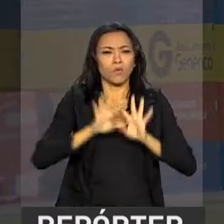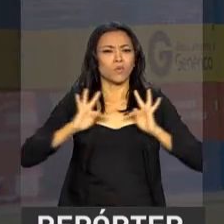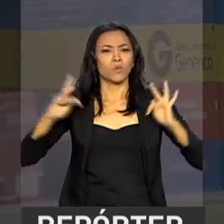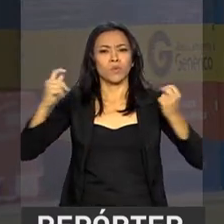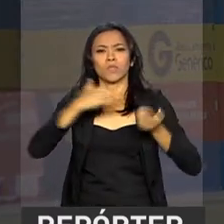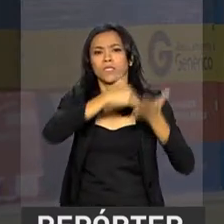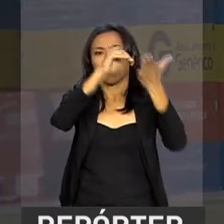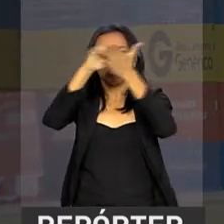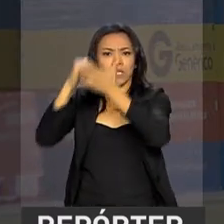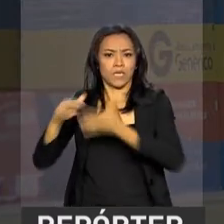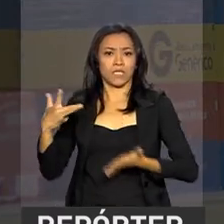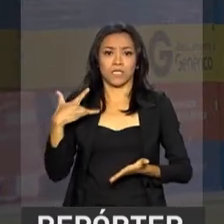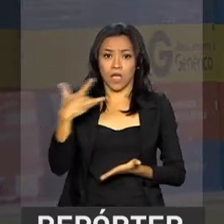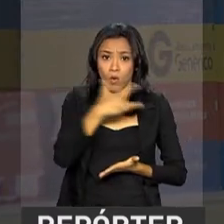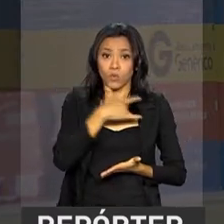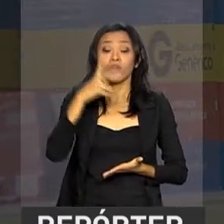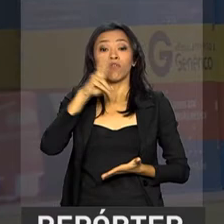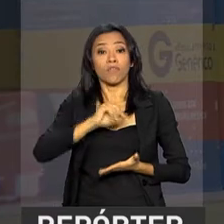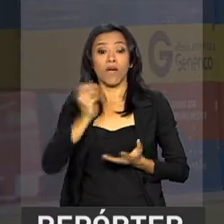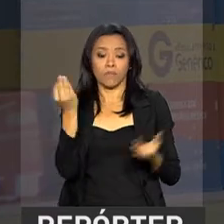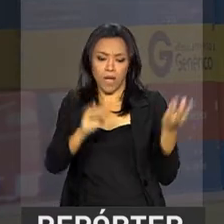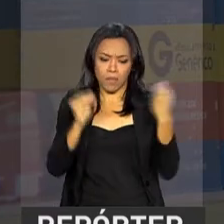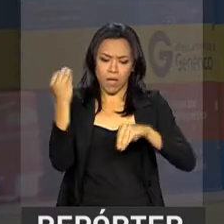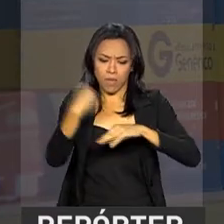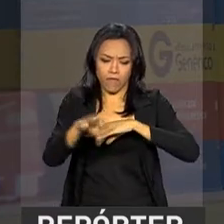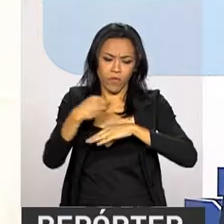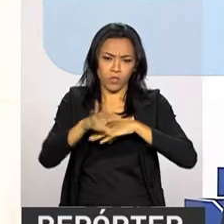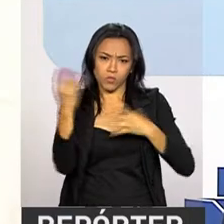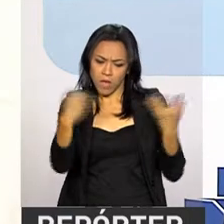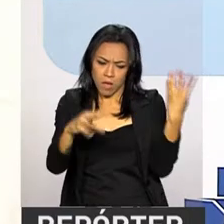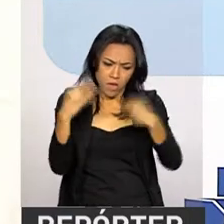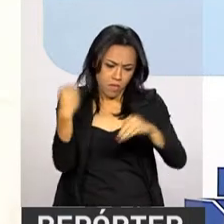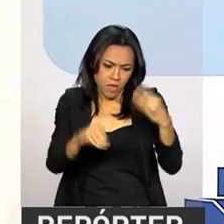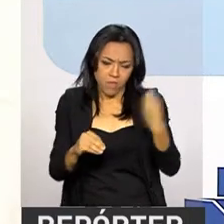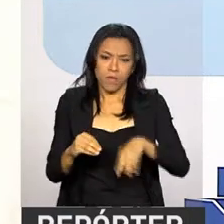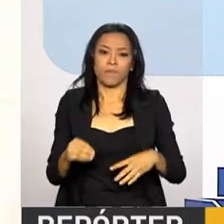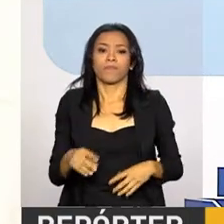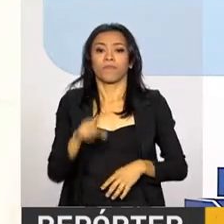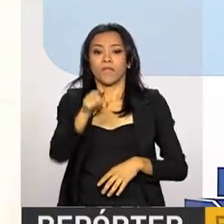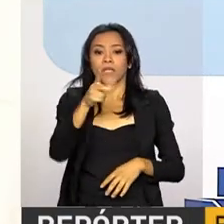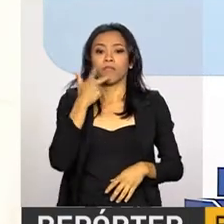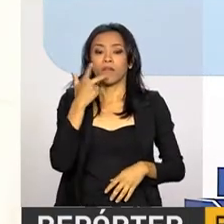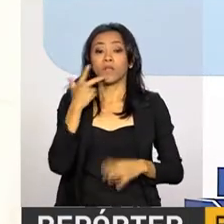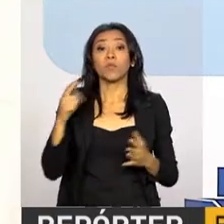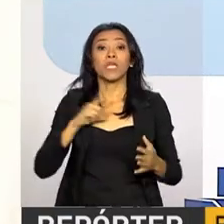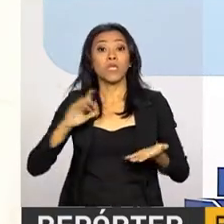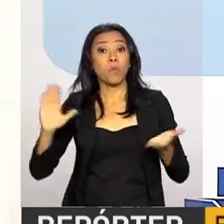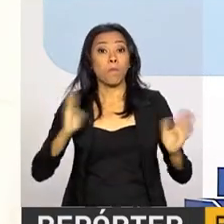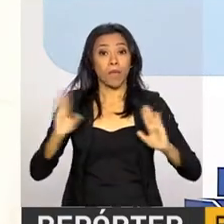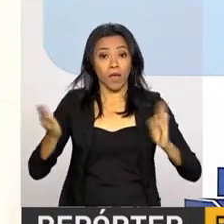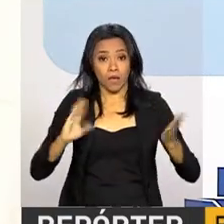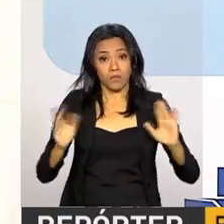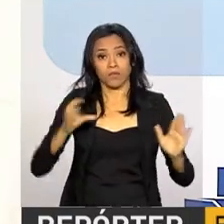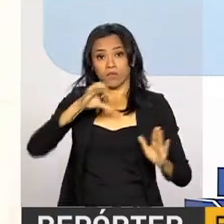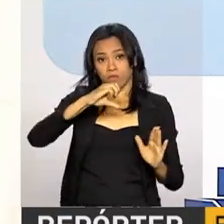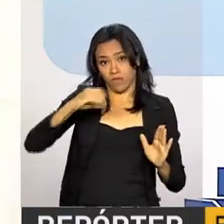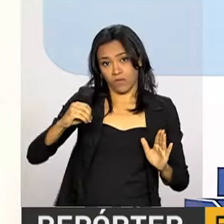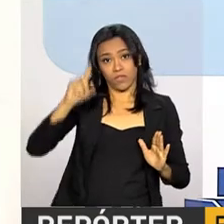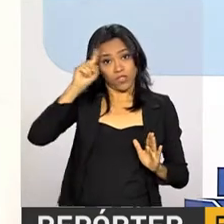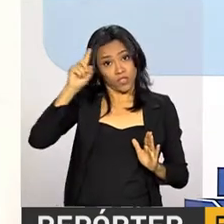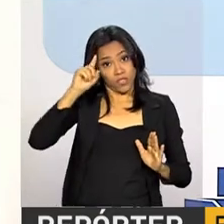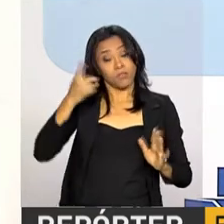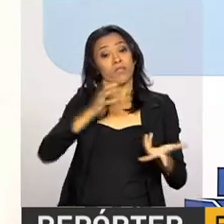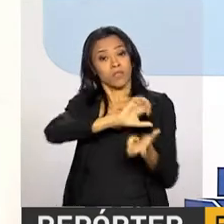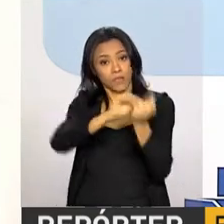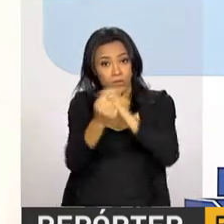vão poder transmitir online às informações eles têm um prazo de 90 dias para se adaptarem após esses